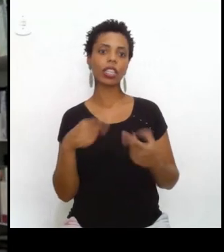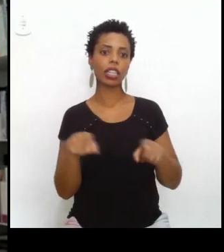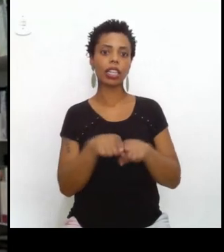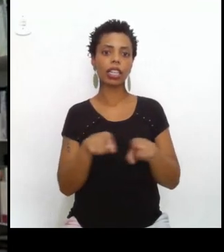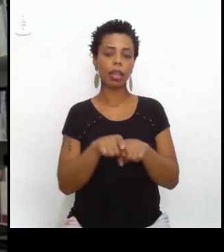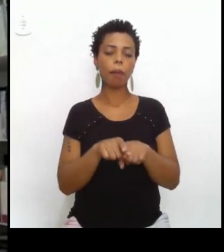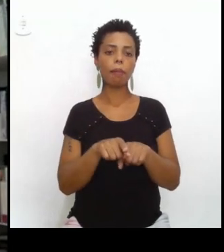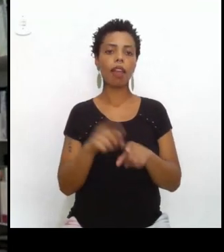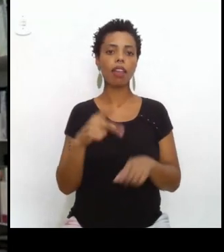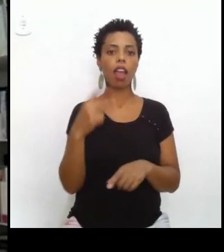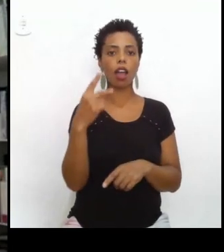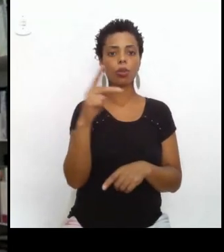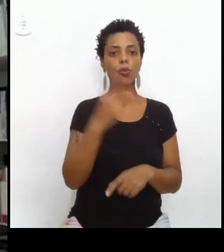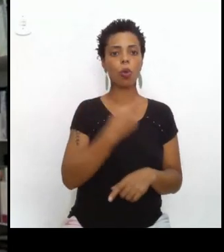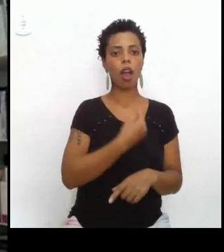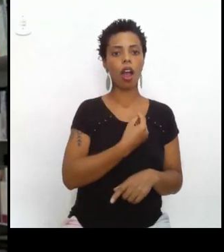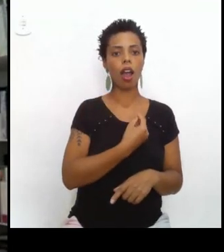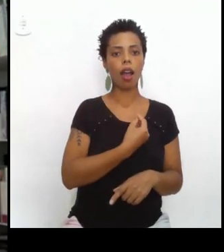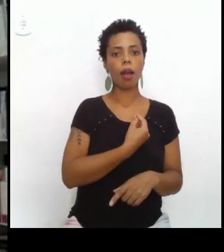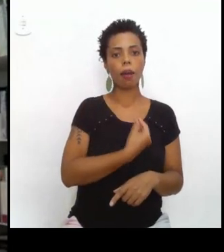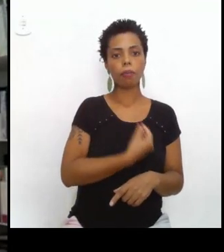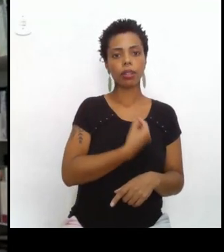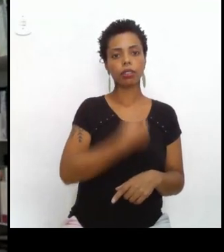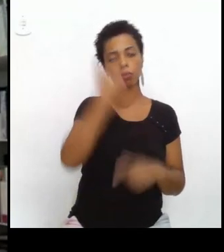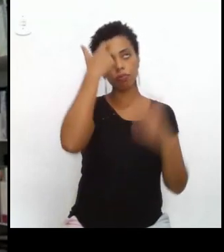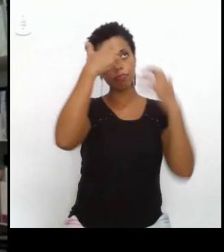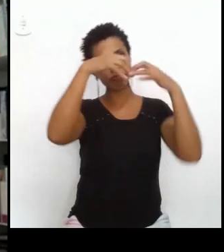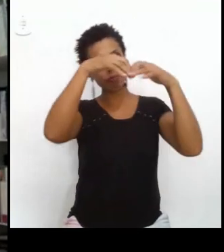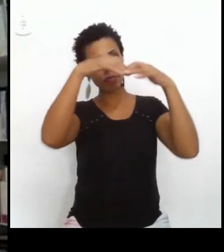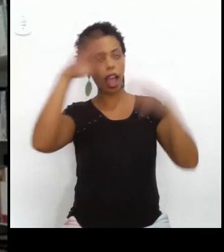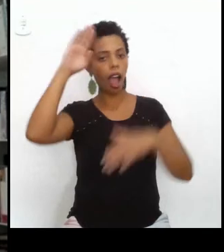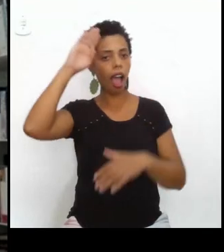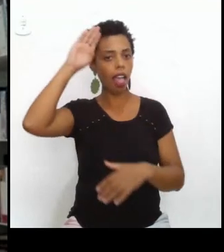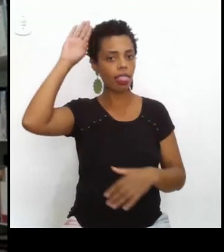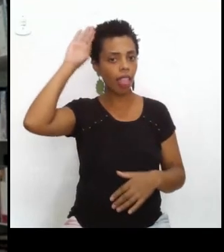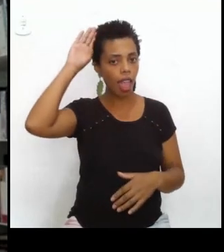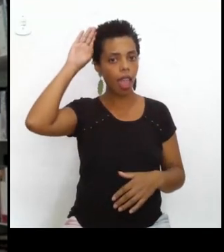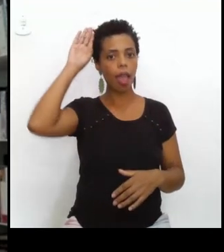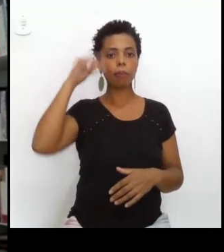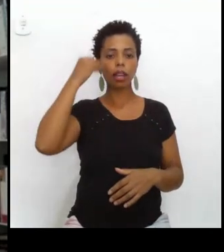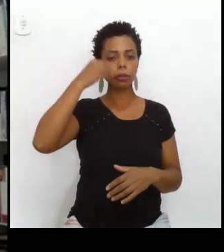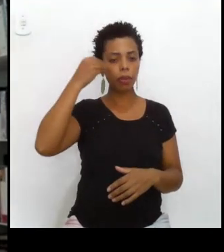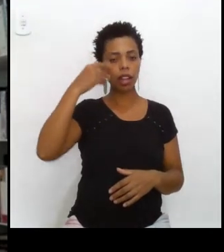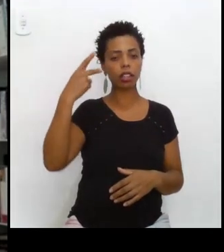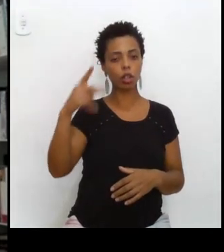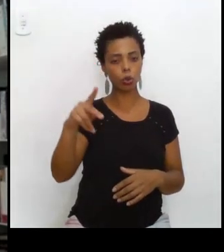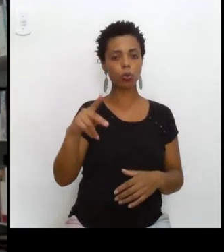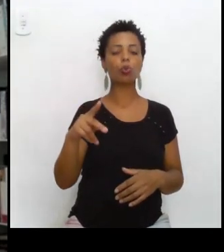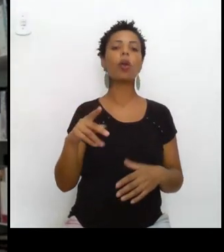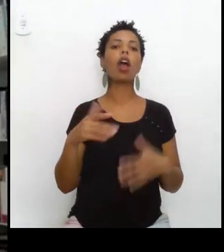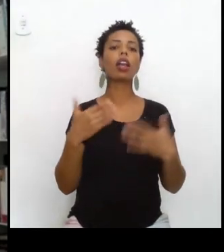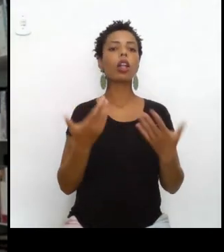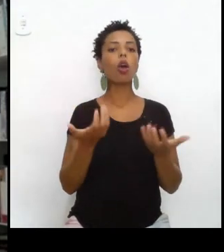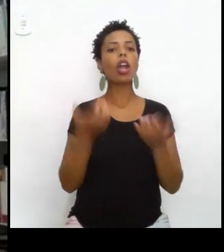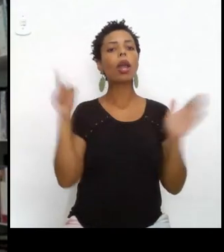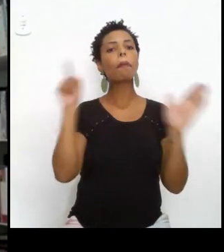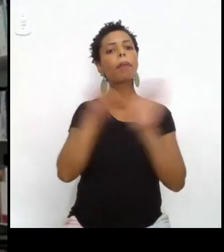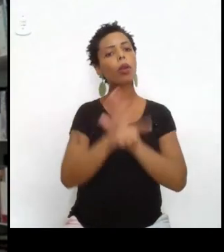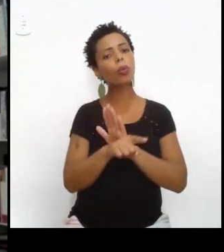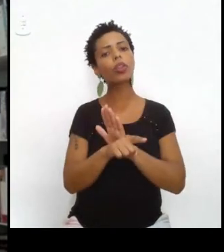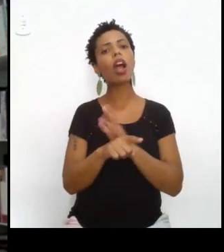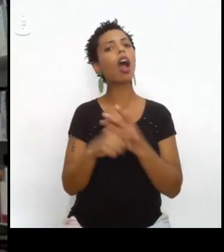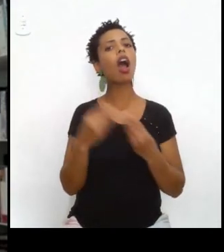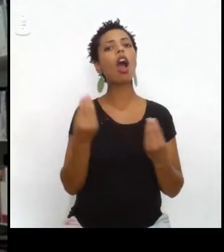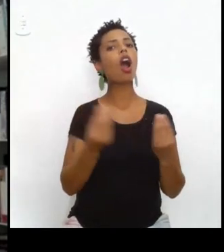sua presença na não pensamento acadêmico né numa trajetória acadêmica eu queria perguntar como é que é para você